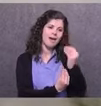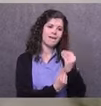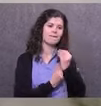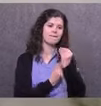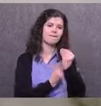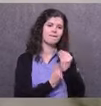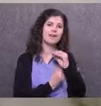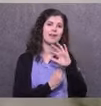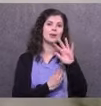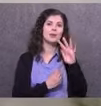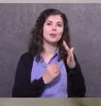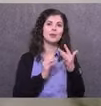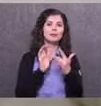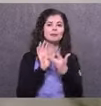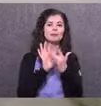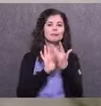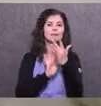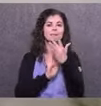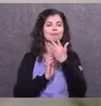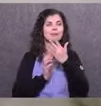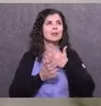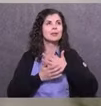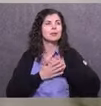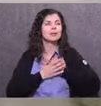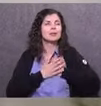Coração de Jesus.